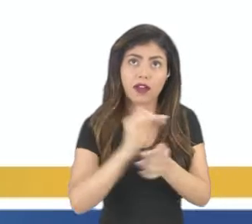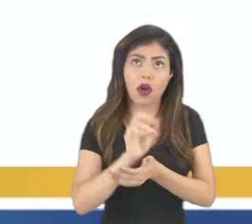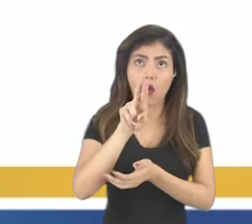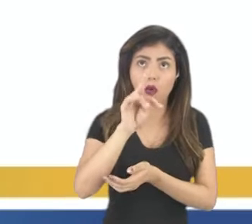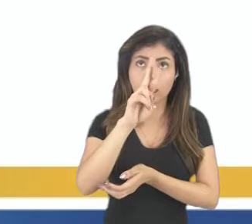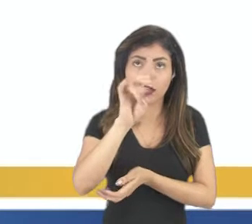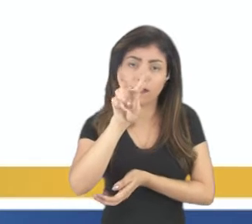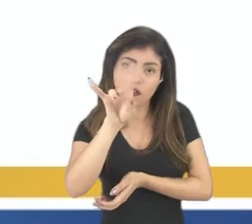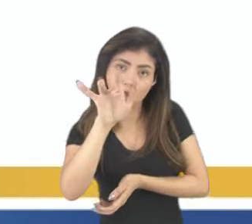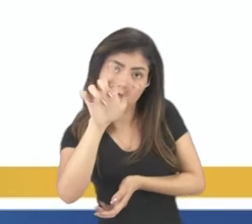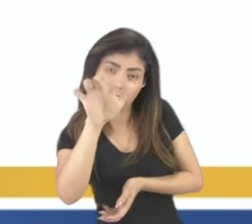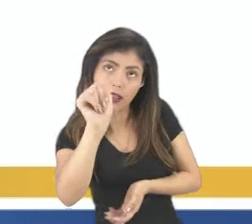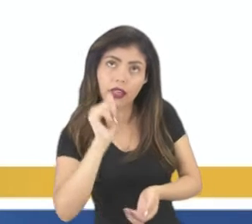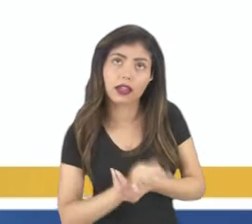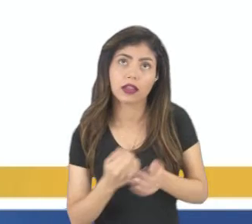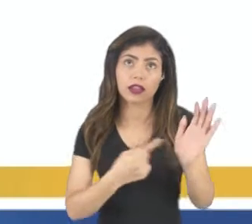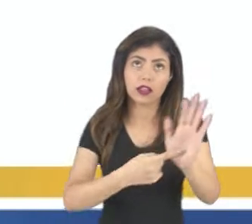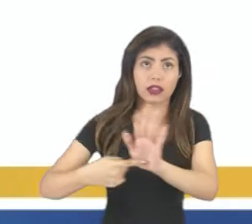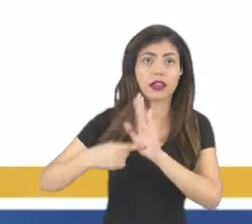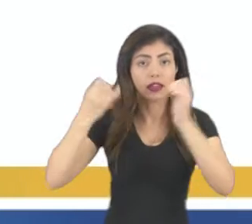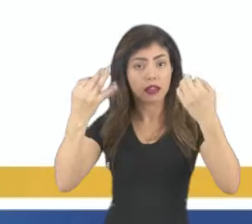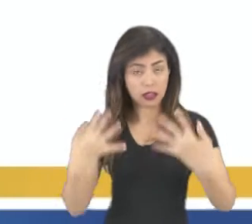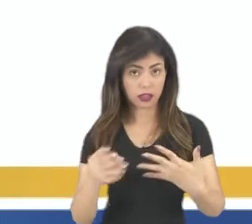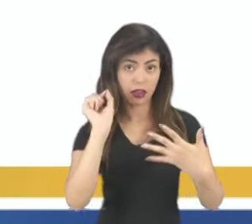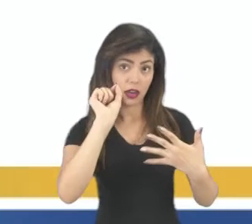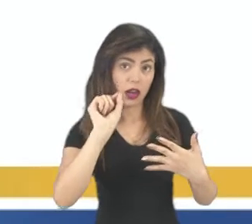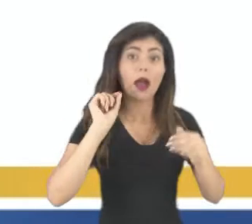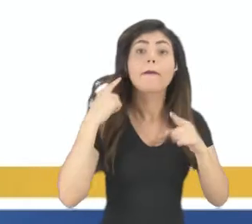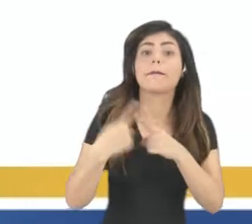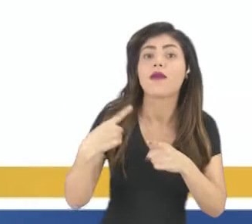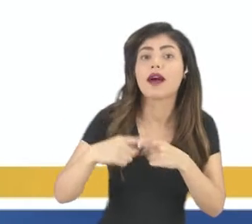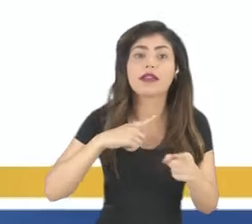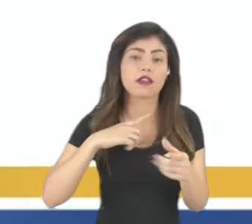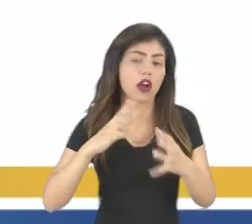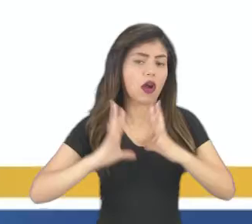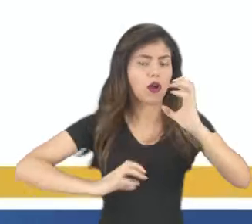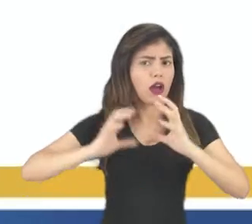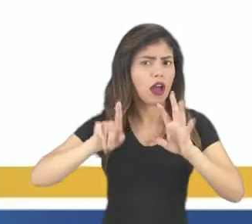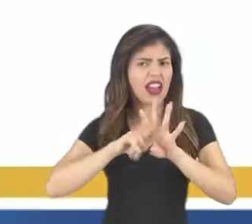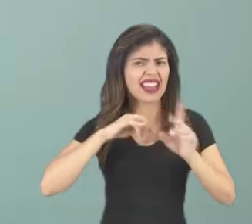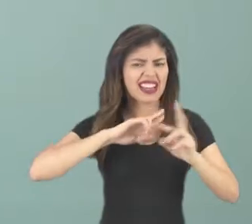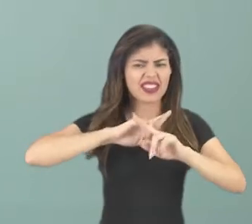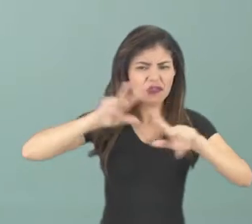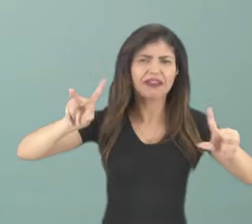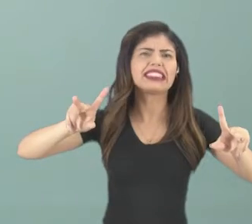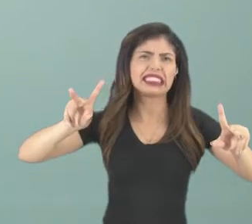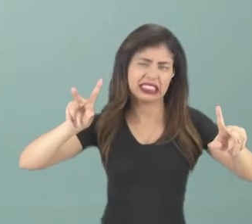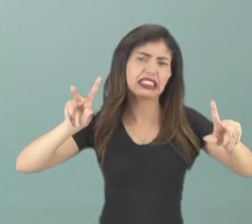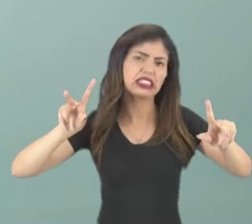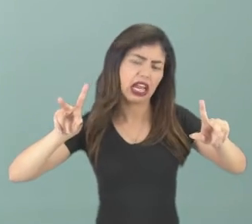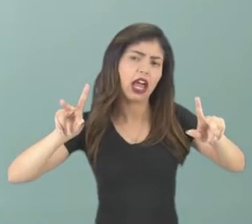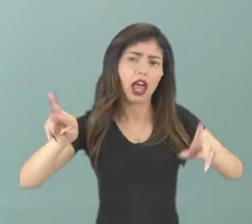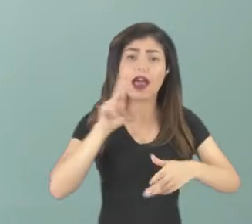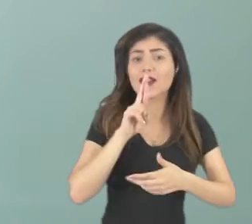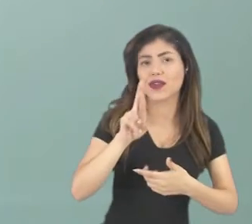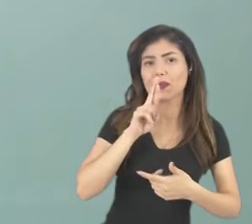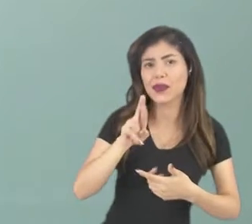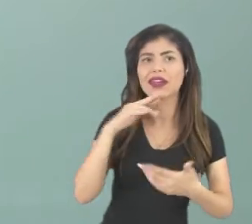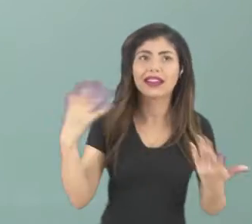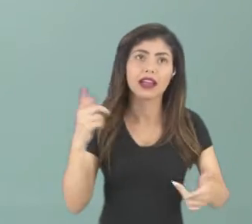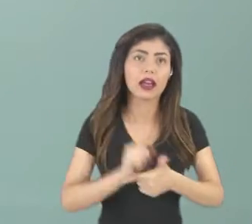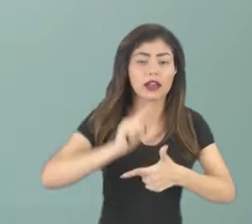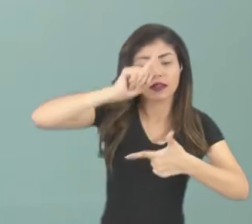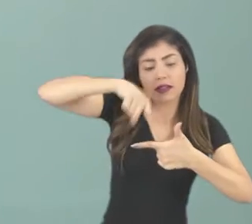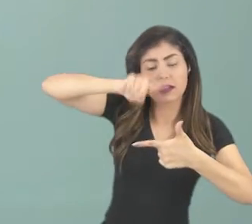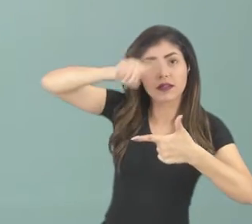do ultravioleta o nome catástrofe do ultravioleta cidade uns Eu já vi uma dica discrepância desses valores a